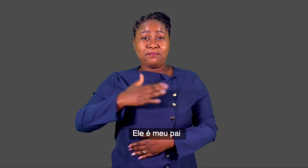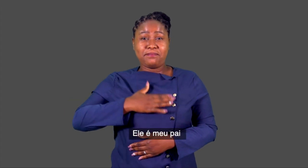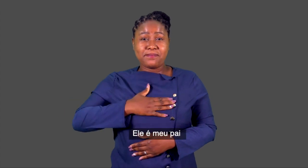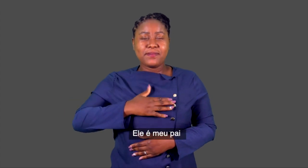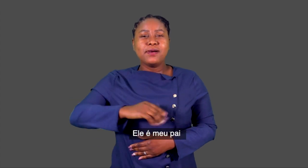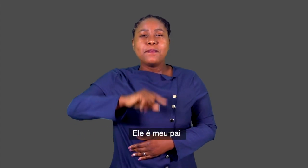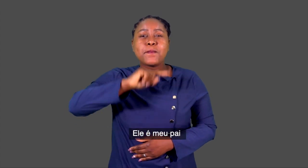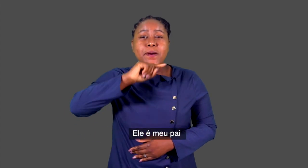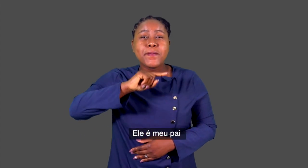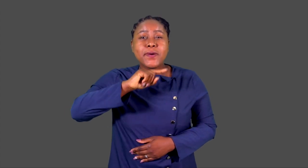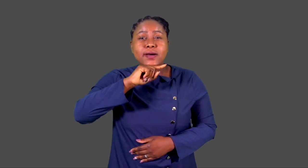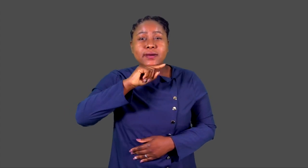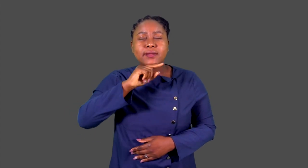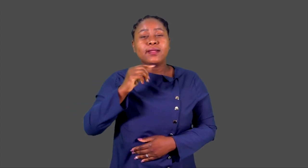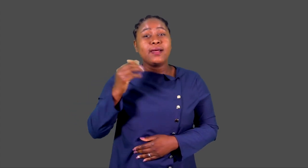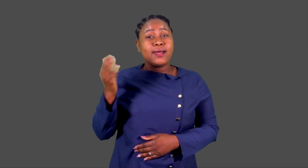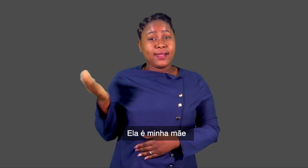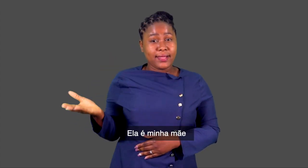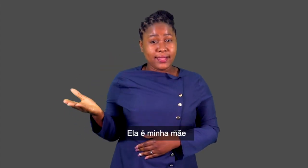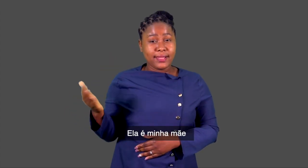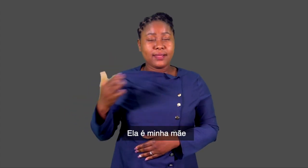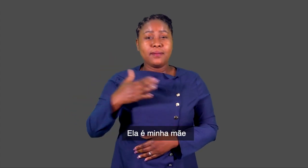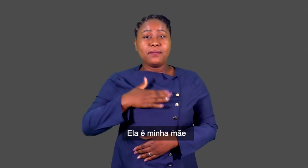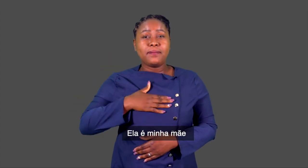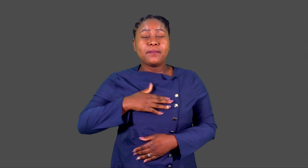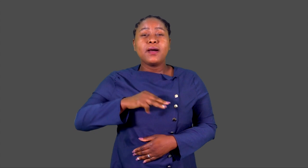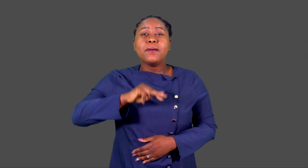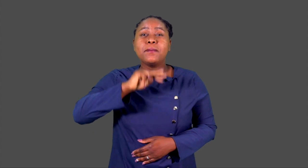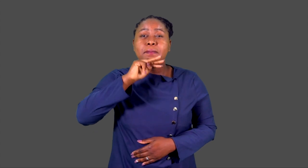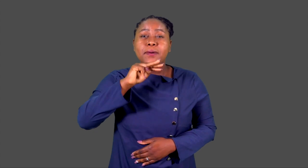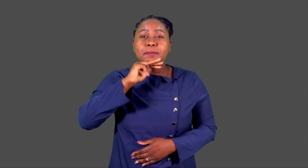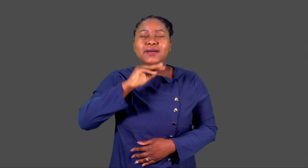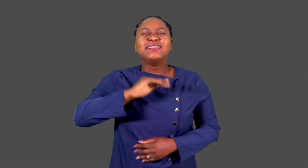Ele é meu pai. Ela é minha mãe.